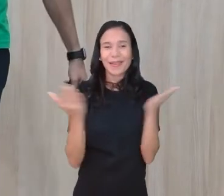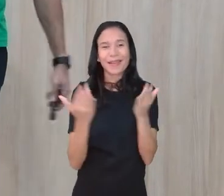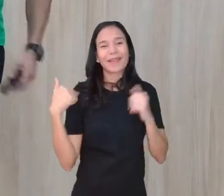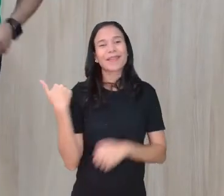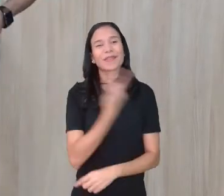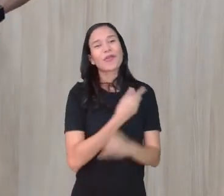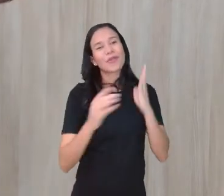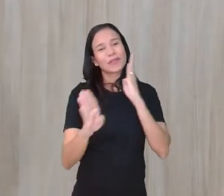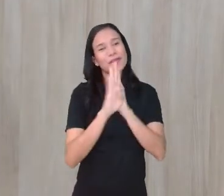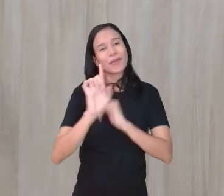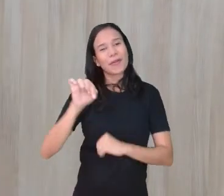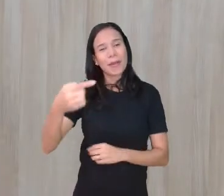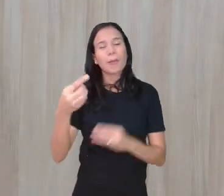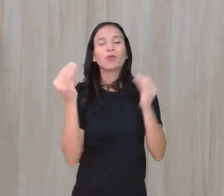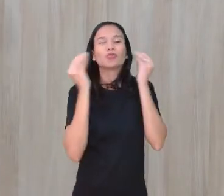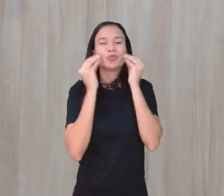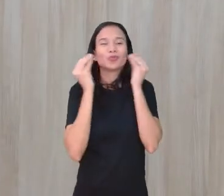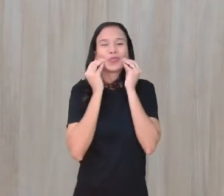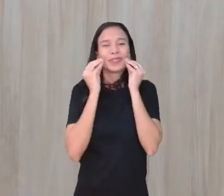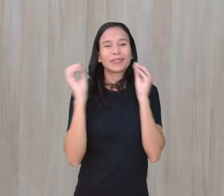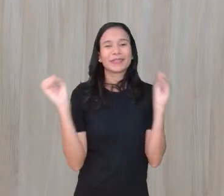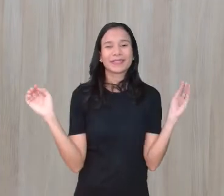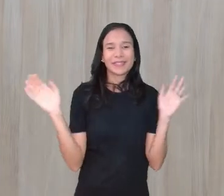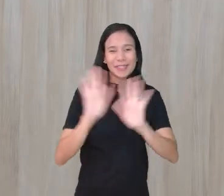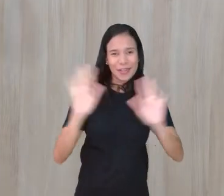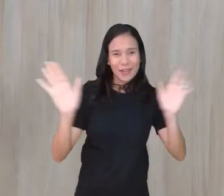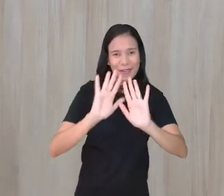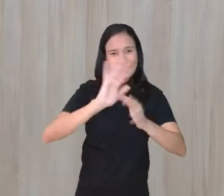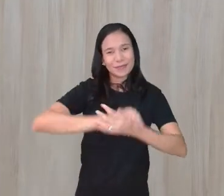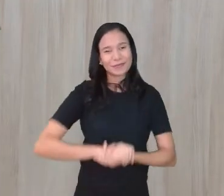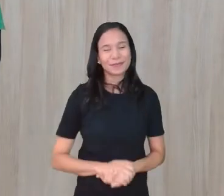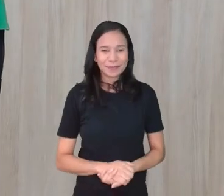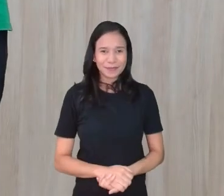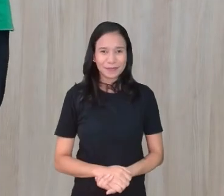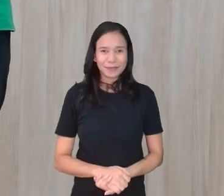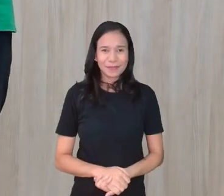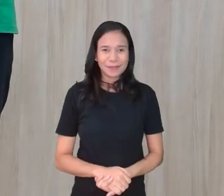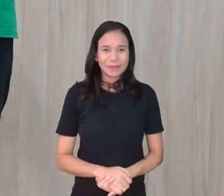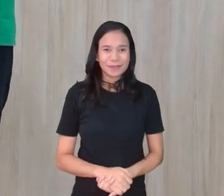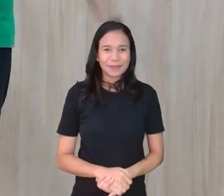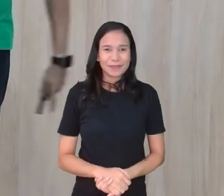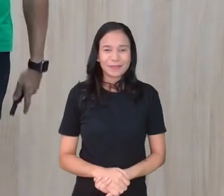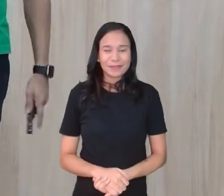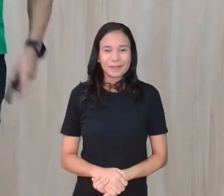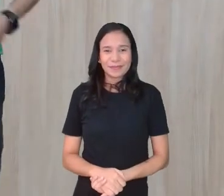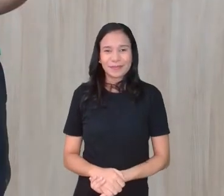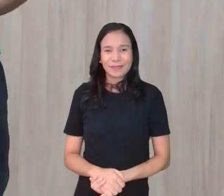se vê na nossa próxima aula. Um cheiro no seu coração e fui!